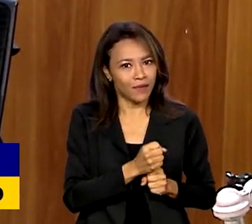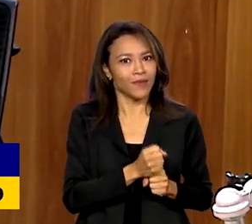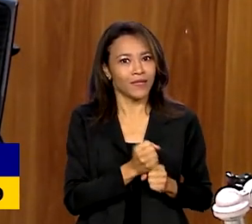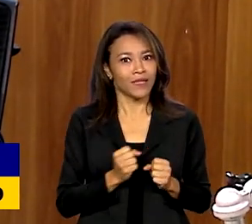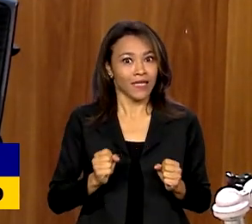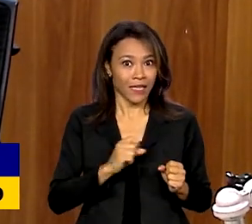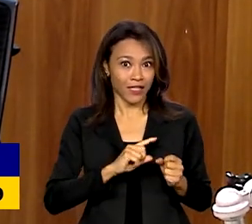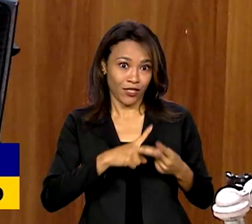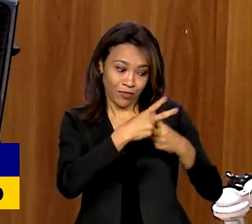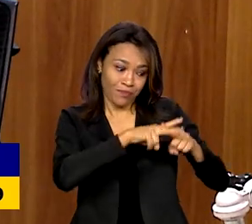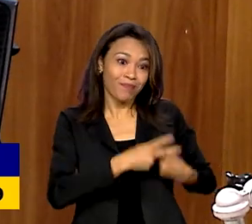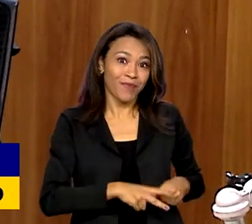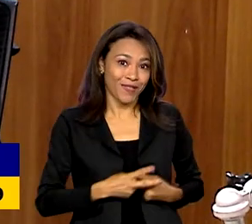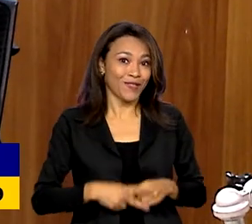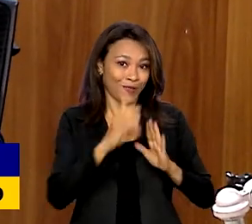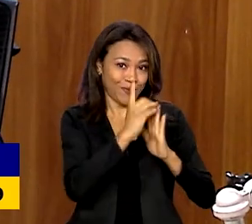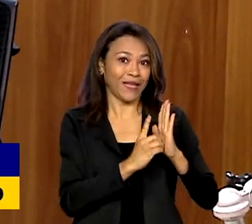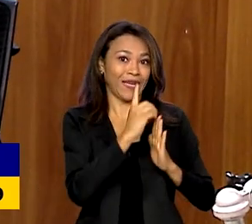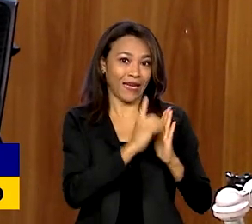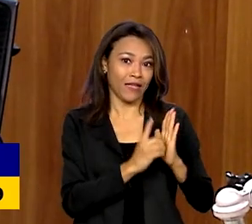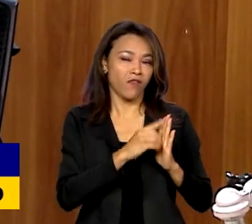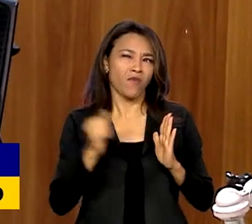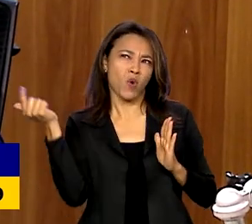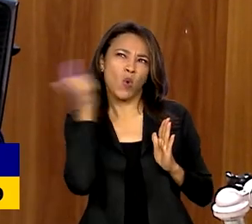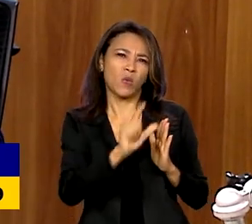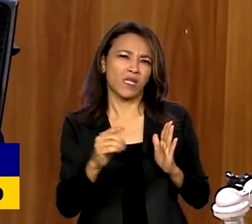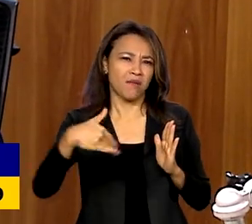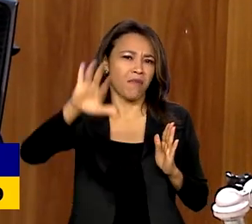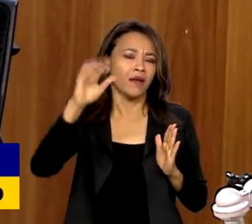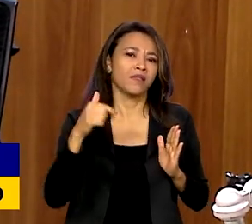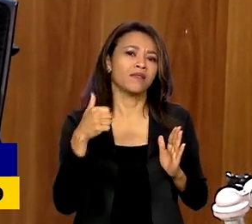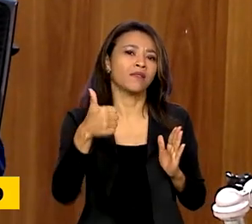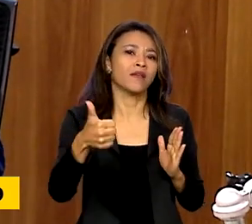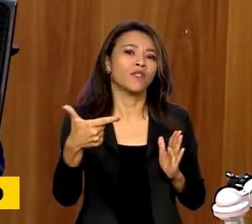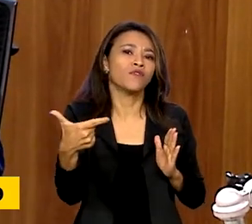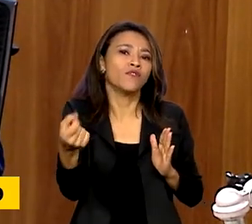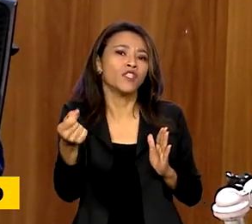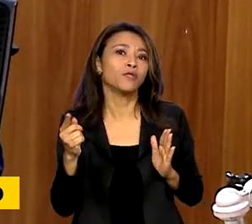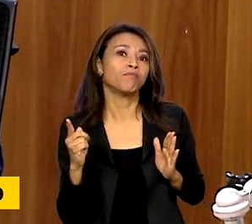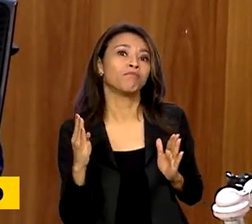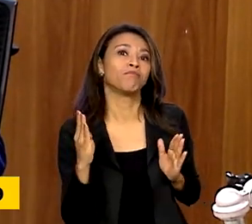no decreto nós vamos ultrapassar a marca de 120 bilhões de investimento em água e esgoto